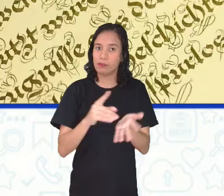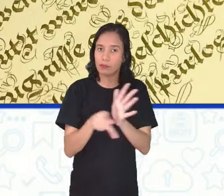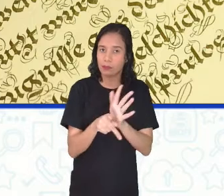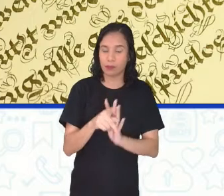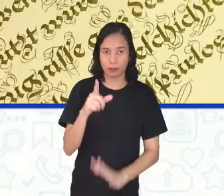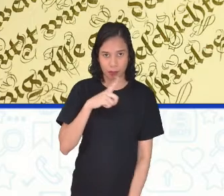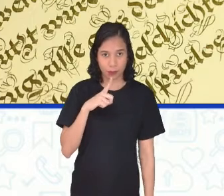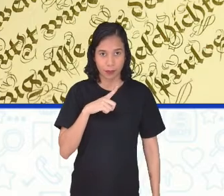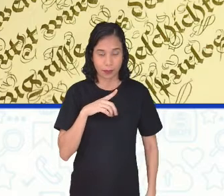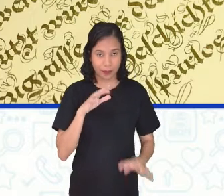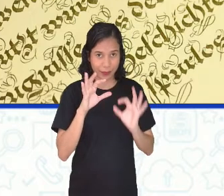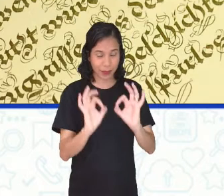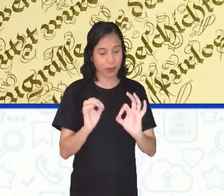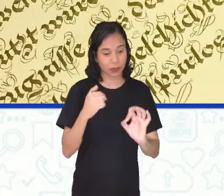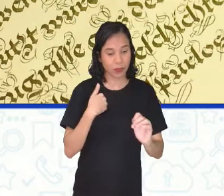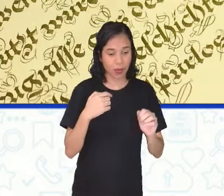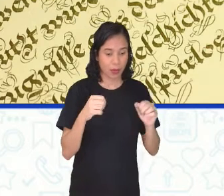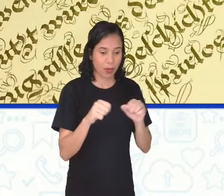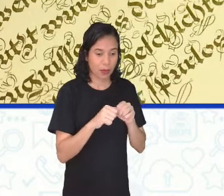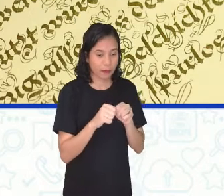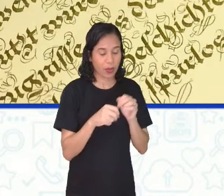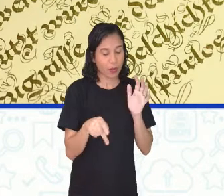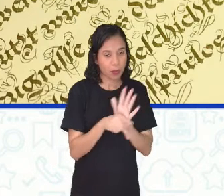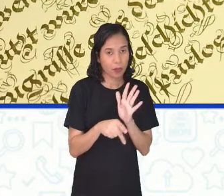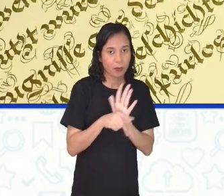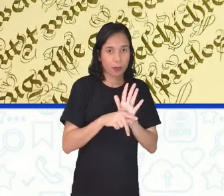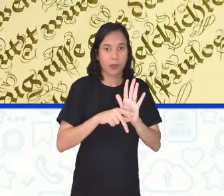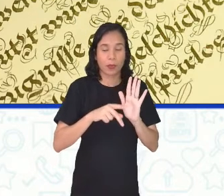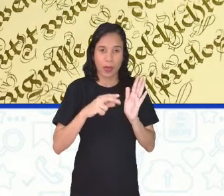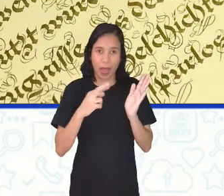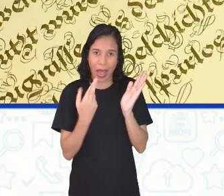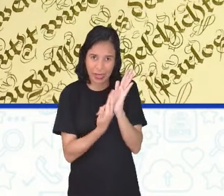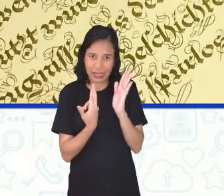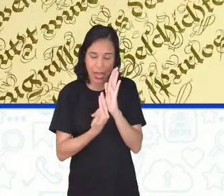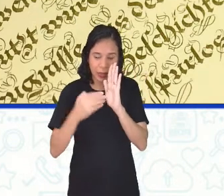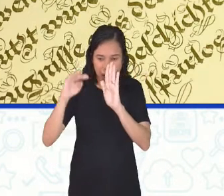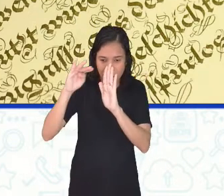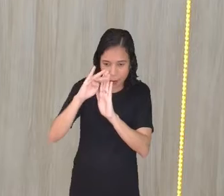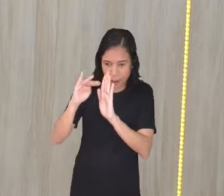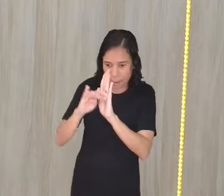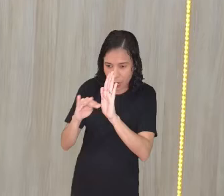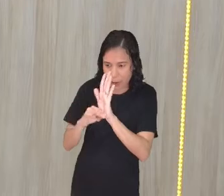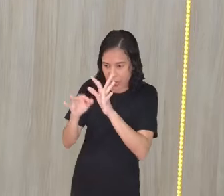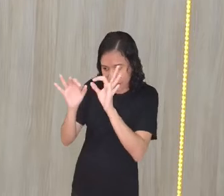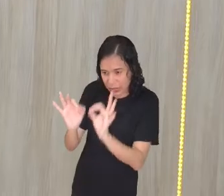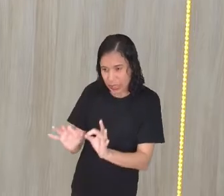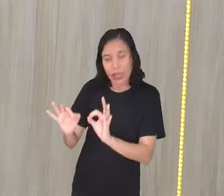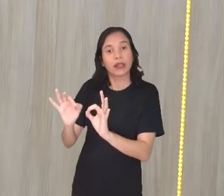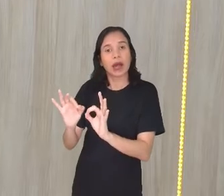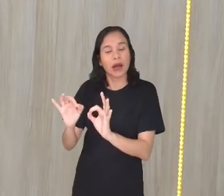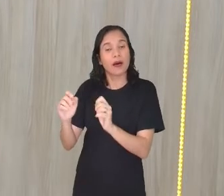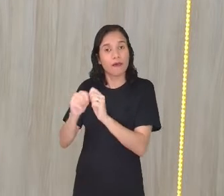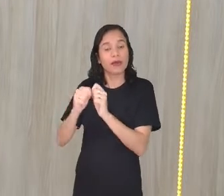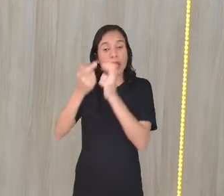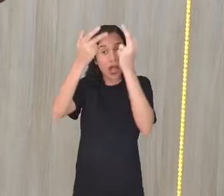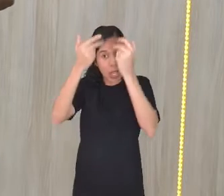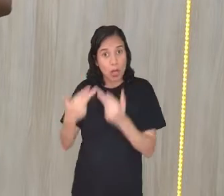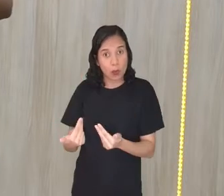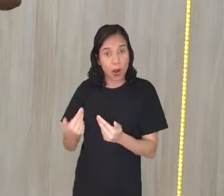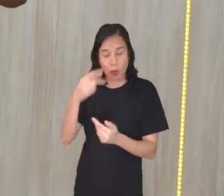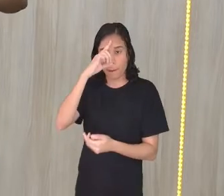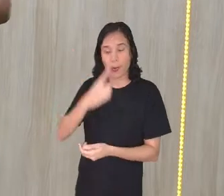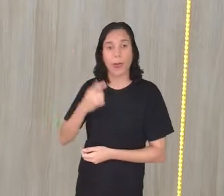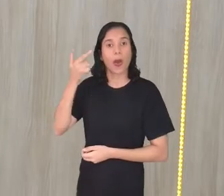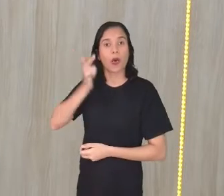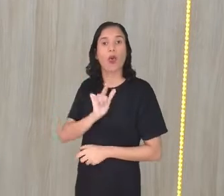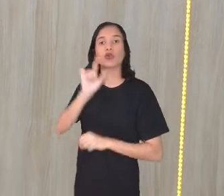ali. Se eu seguir a receita certinha, do jeito que manda o figurino, se eu seguir as indicações desse texto, eu